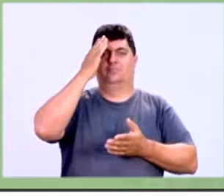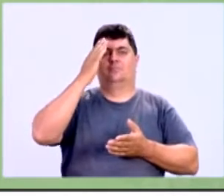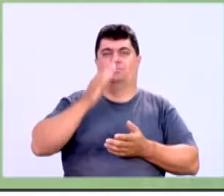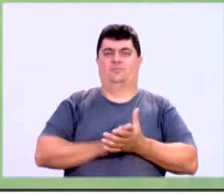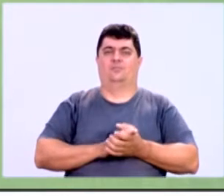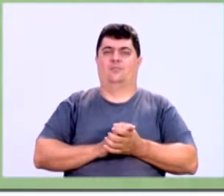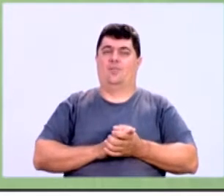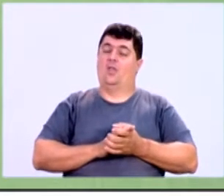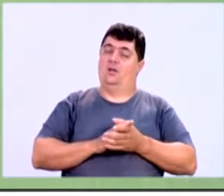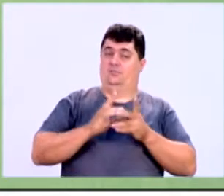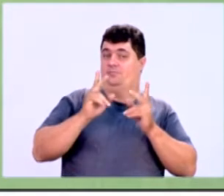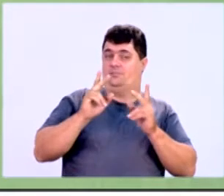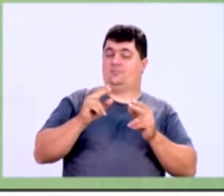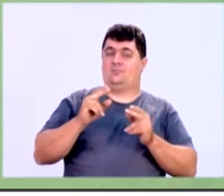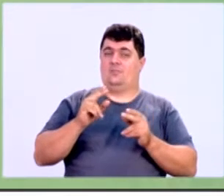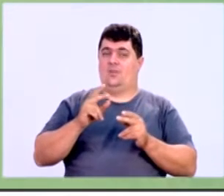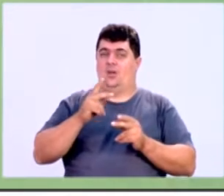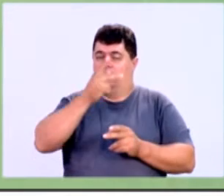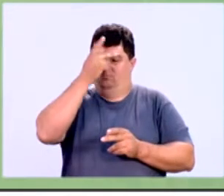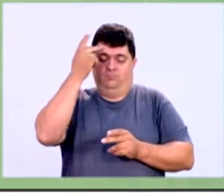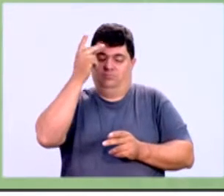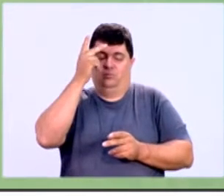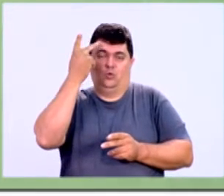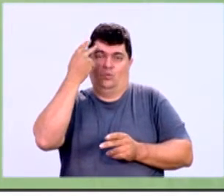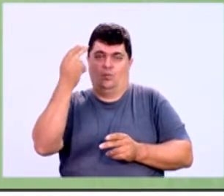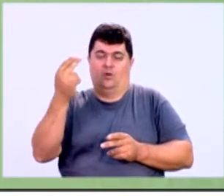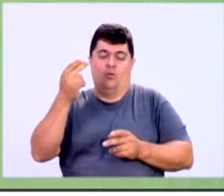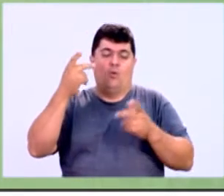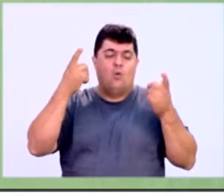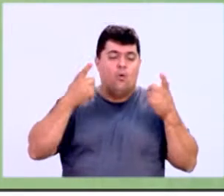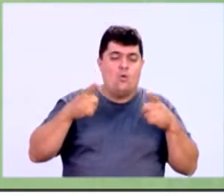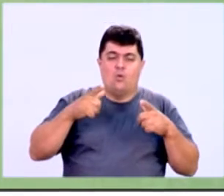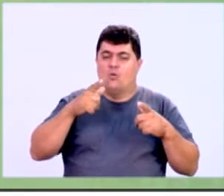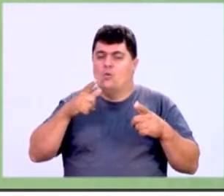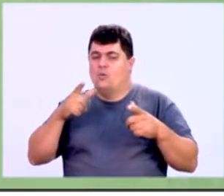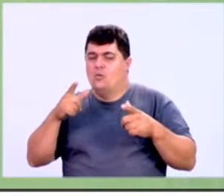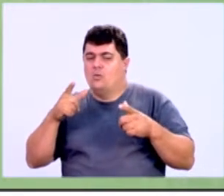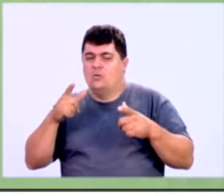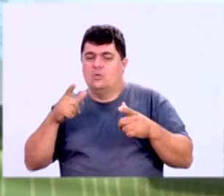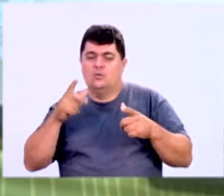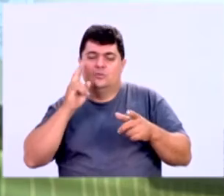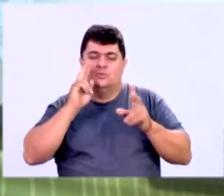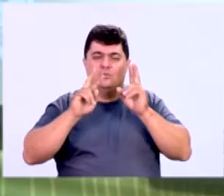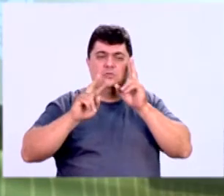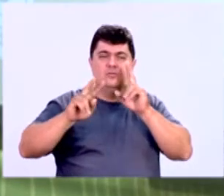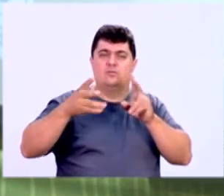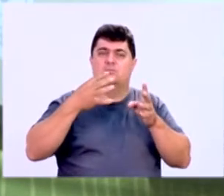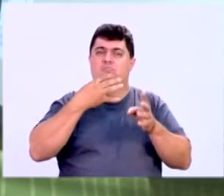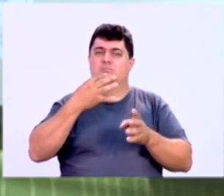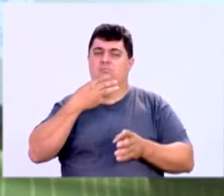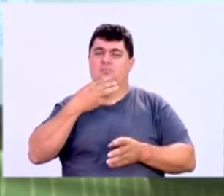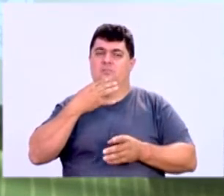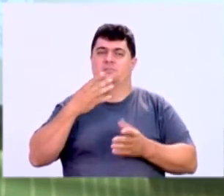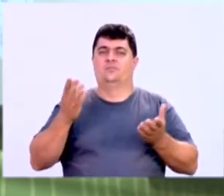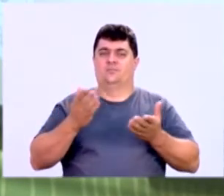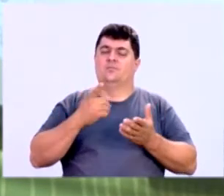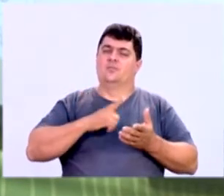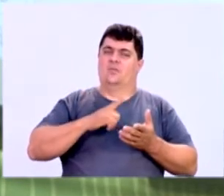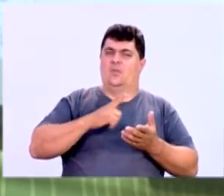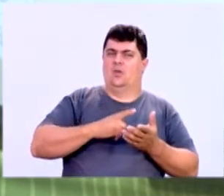um ser vivo e no meio em que vive. Então, hoje a gente tem uma prática muito conhecida, que foi muito